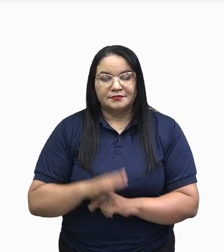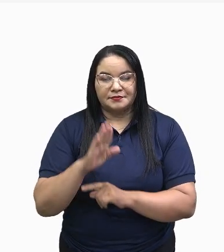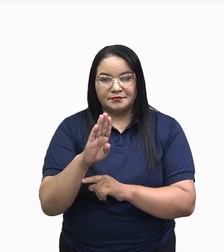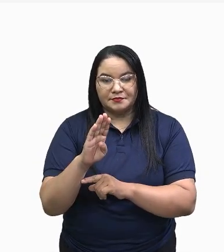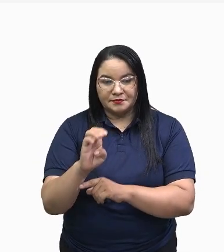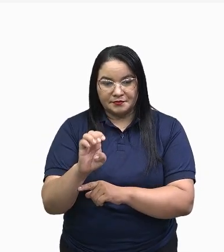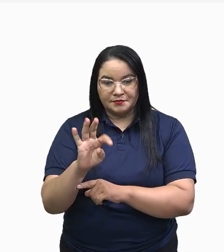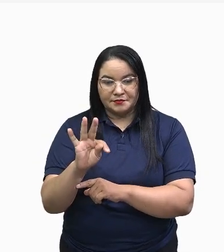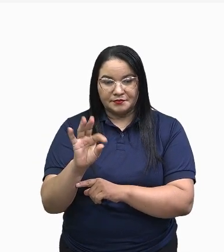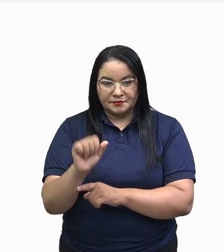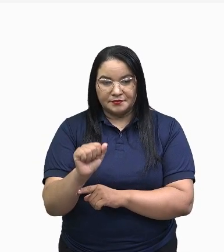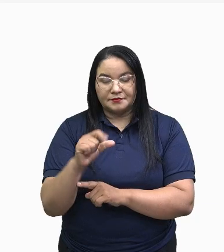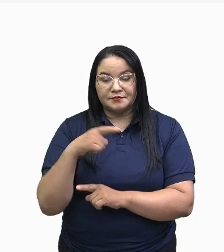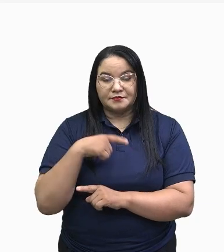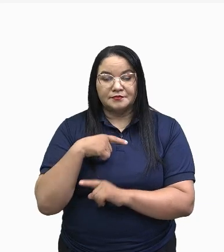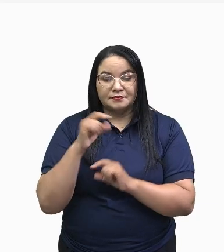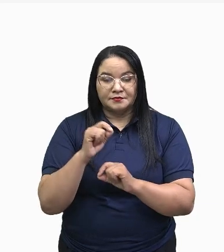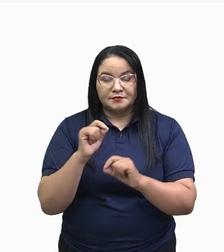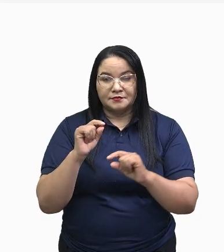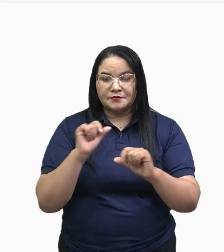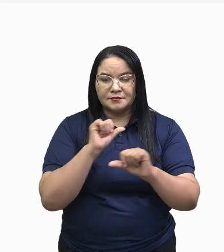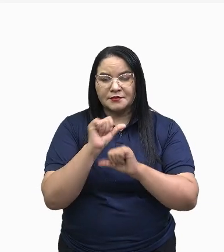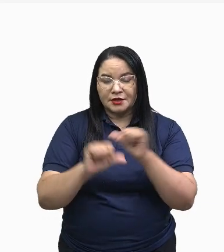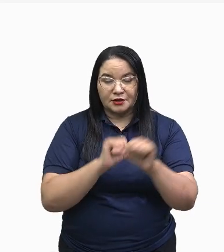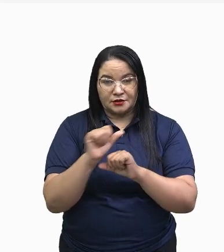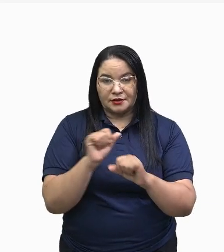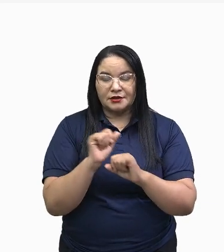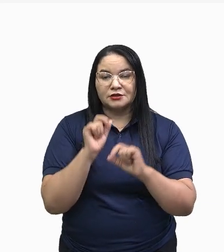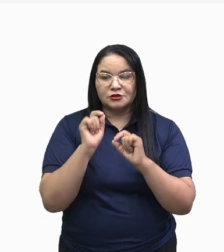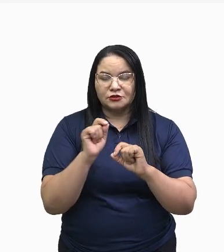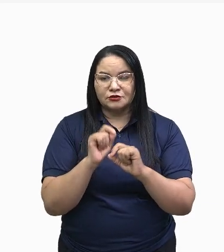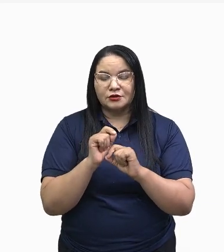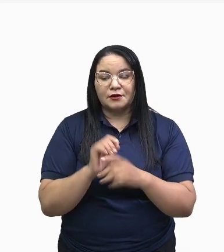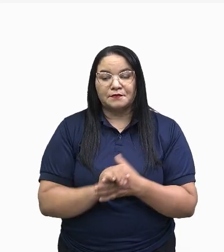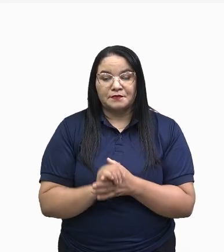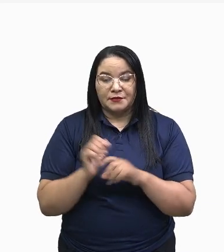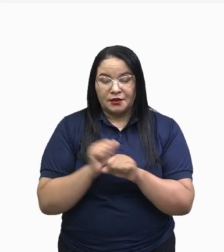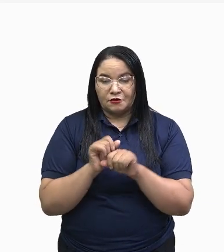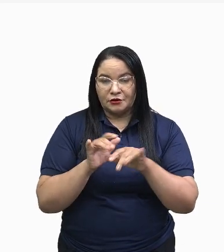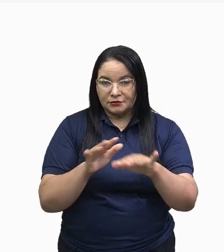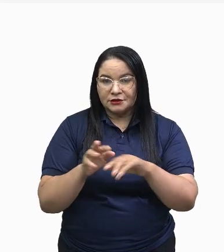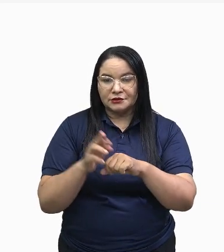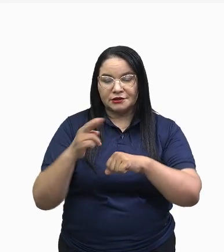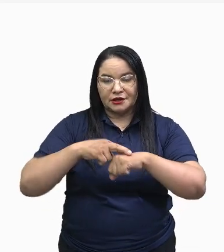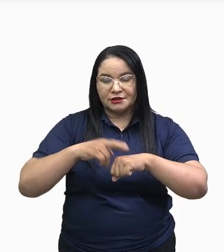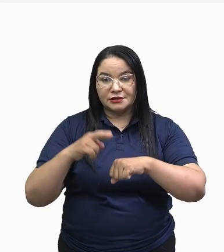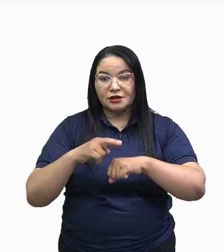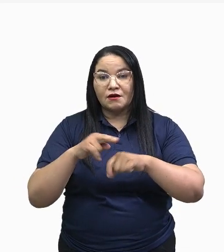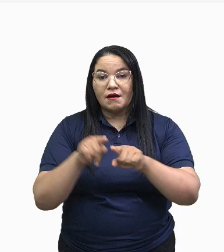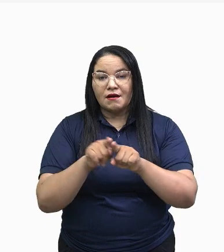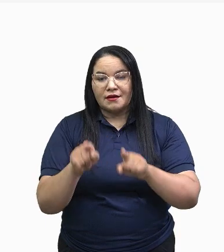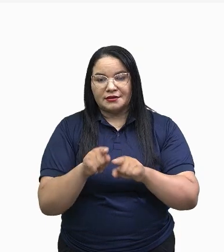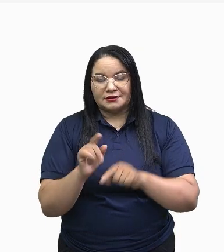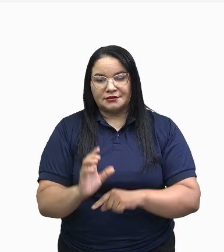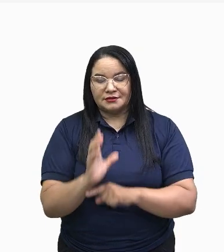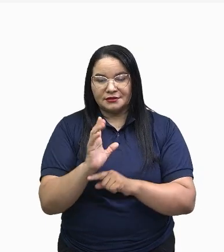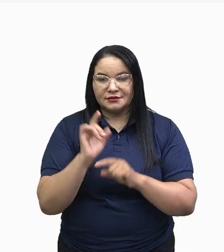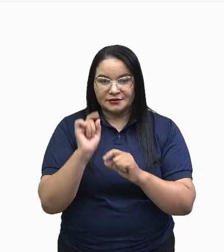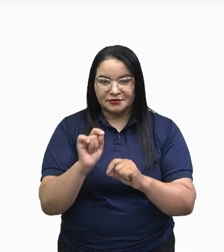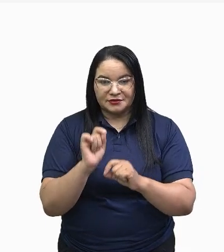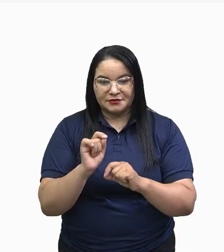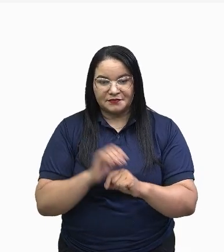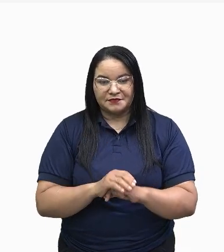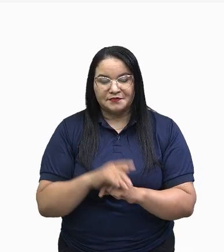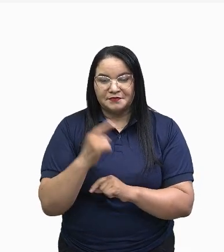beta, a gente vai ter um decaimento radioativo também, né? Ou seja, uma emissão de radiação. Só que nesse caso, a emissão é